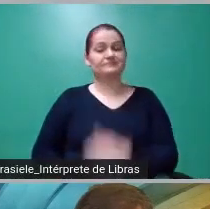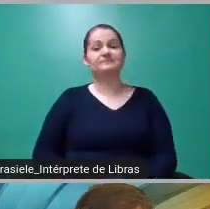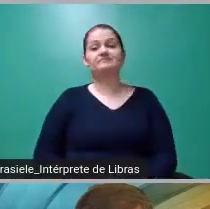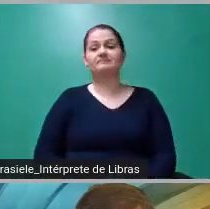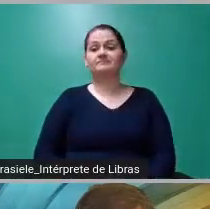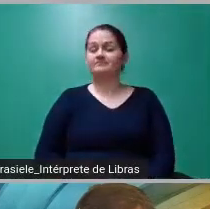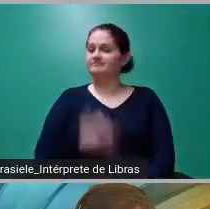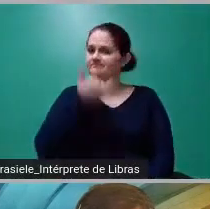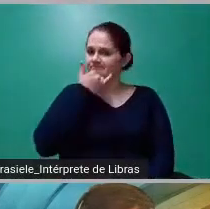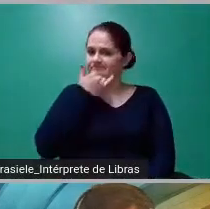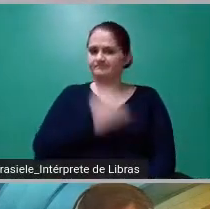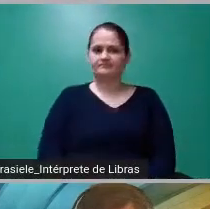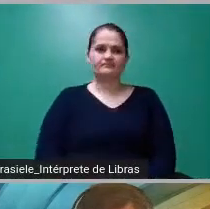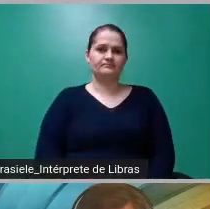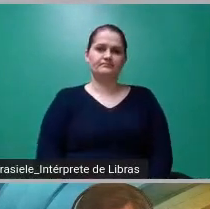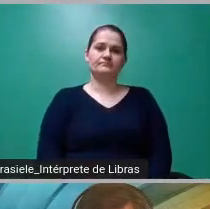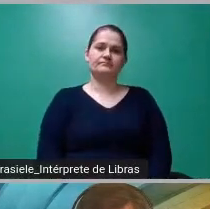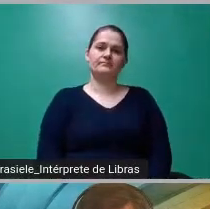Desculpa, gente.